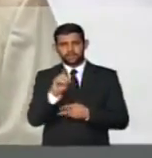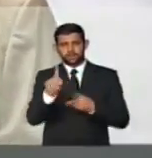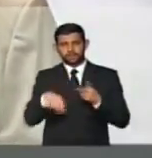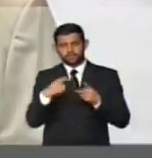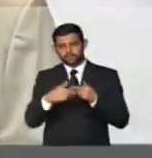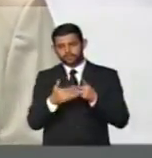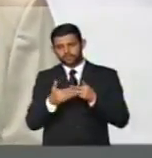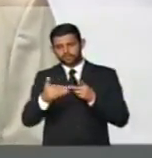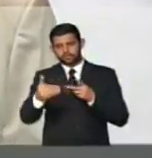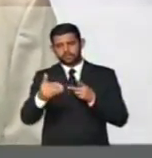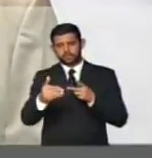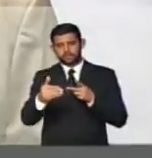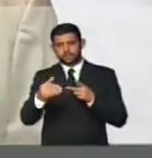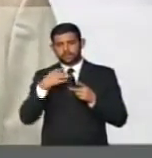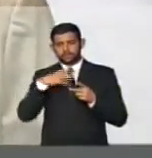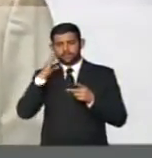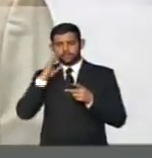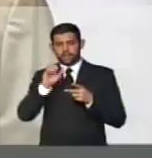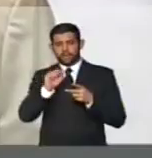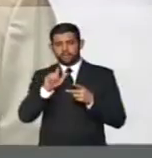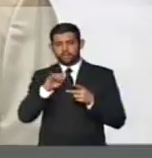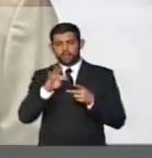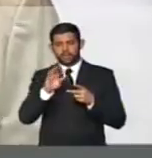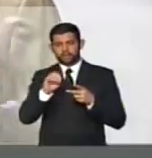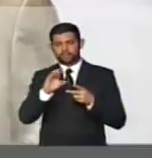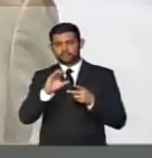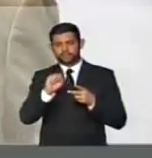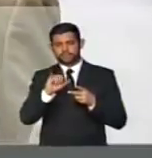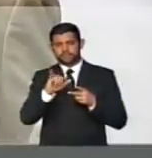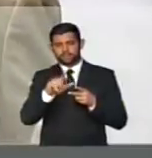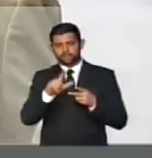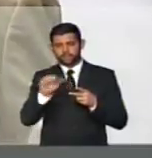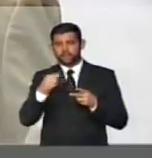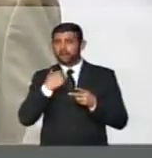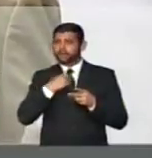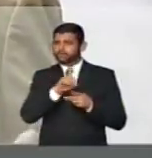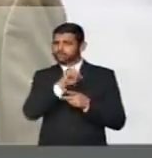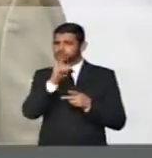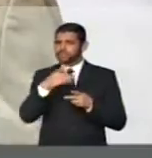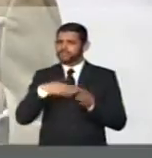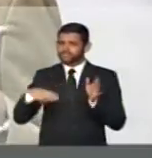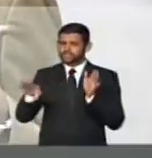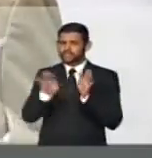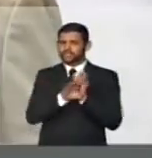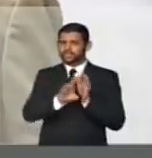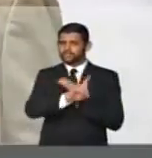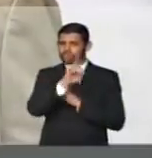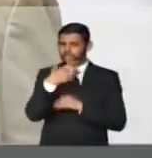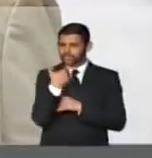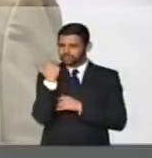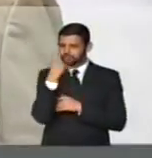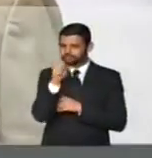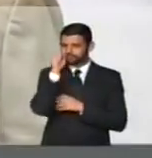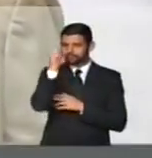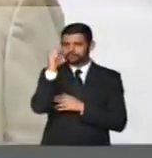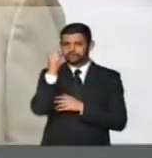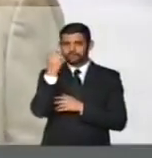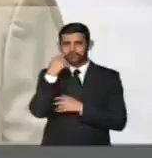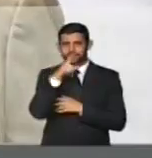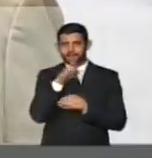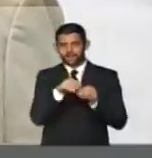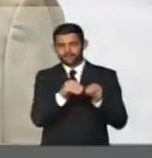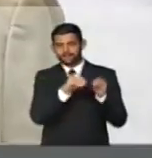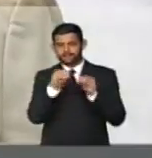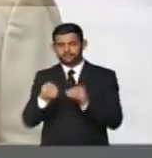depois continuada a ideia por Alberto Silva. Um dia nós vamos chegar, um dia nós vamos ter sucesso